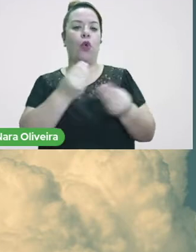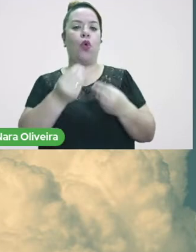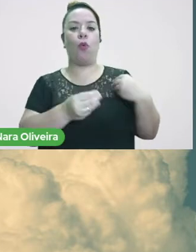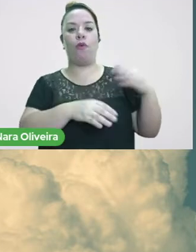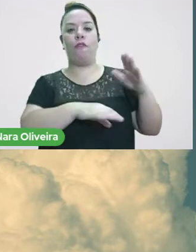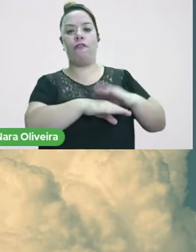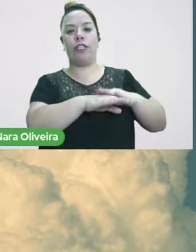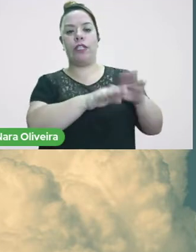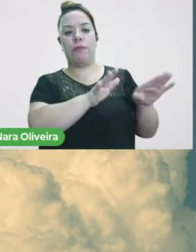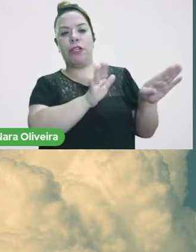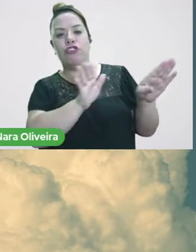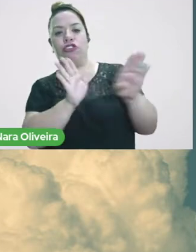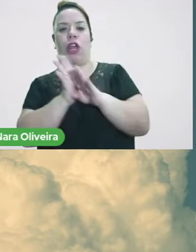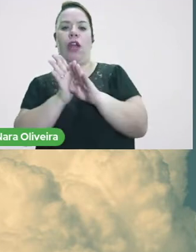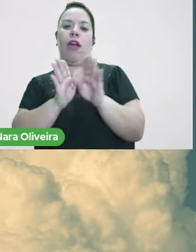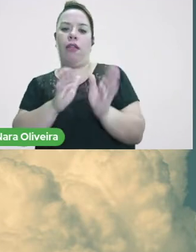também.